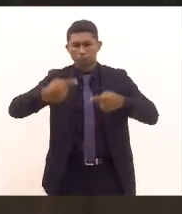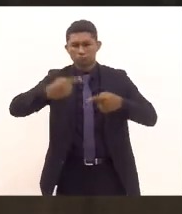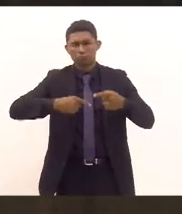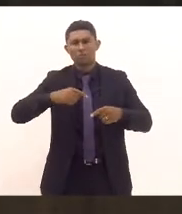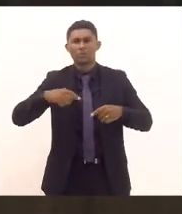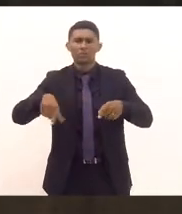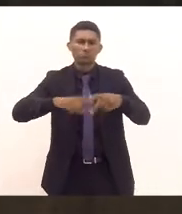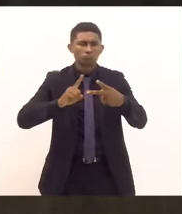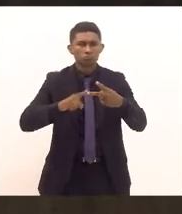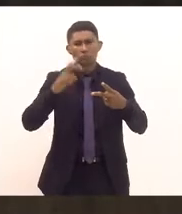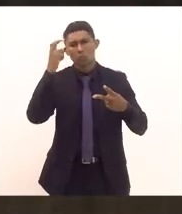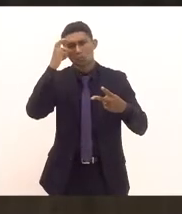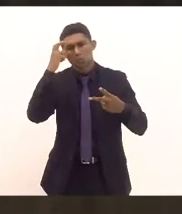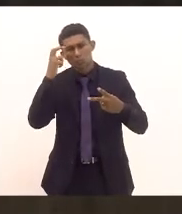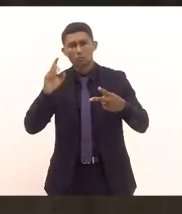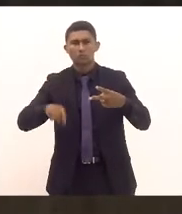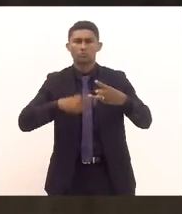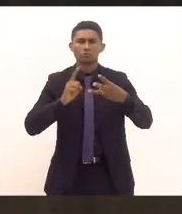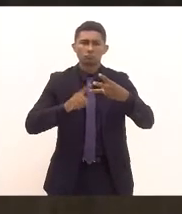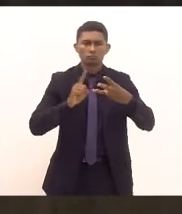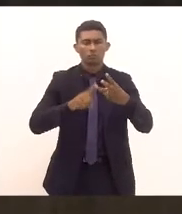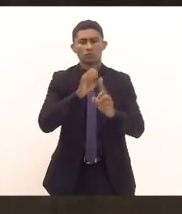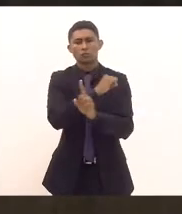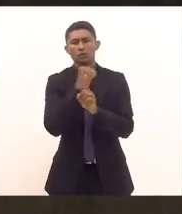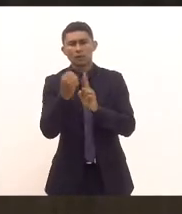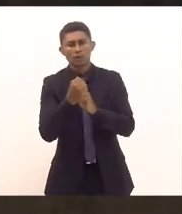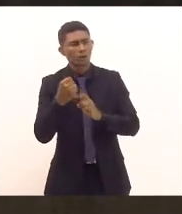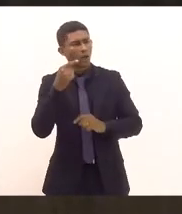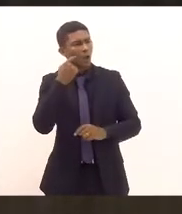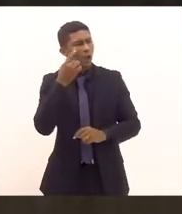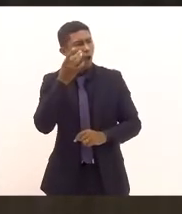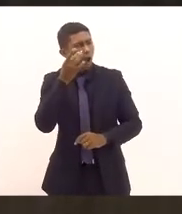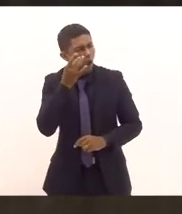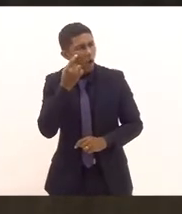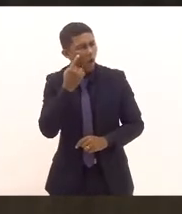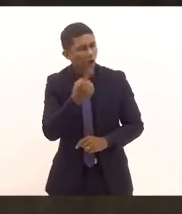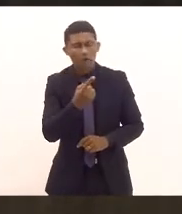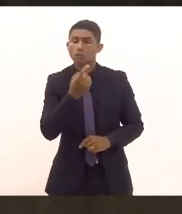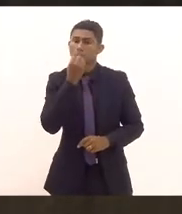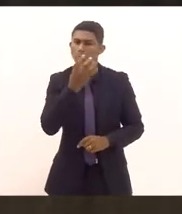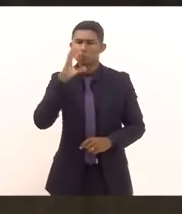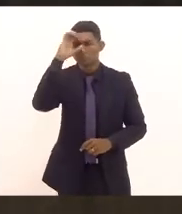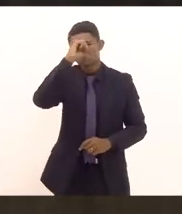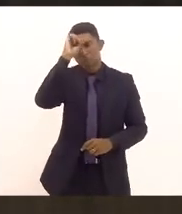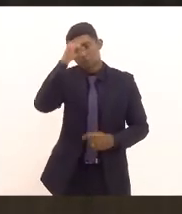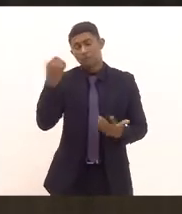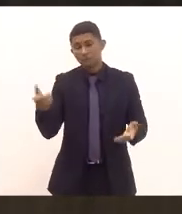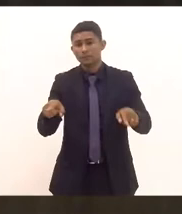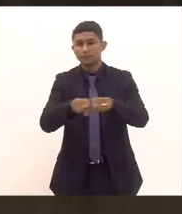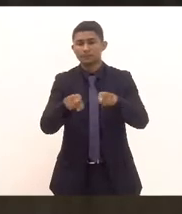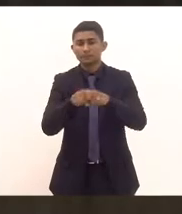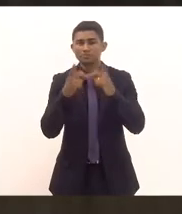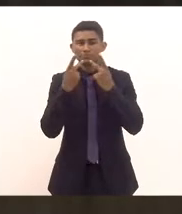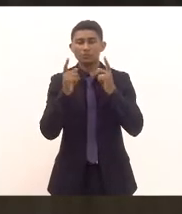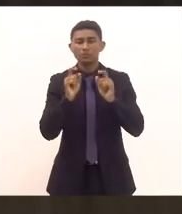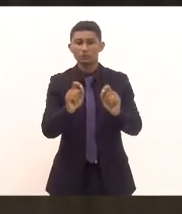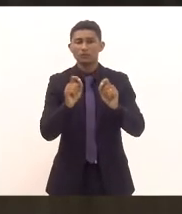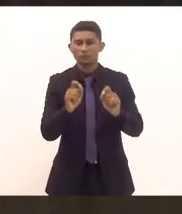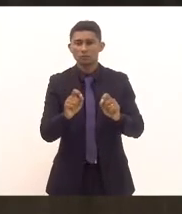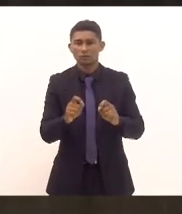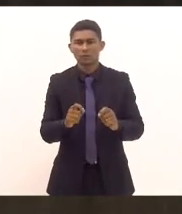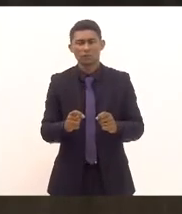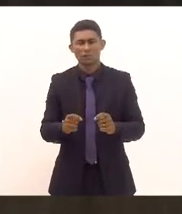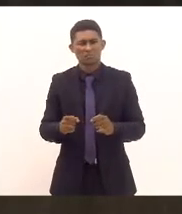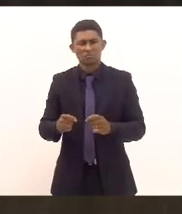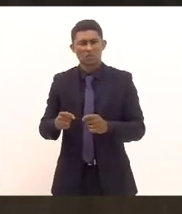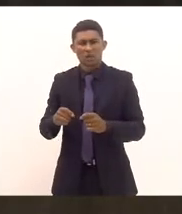cultural e social poder ter experimentado essa lógica e aí reforçar que não teve o nos